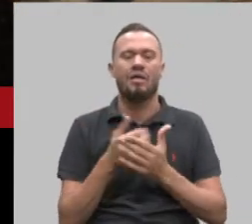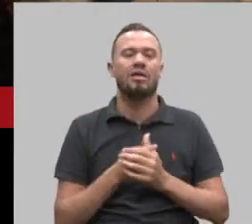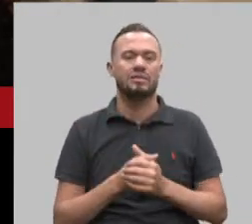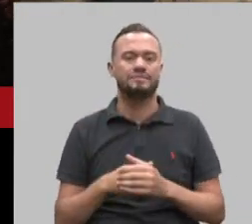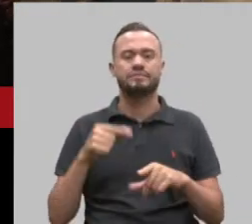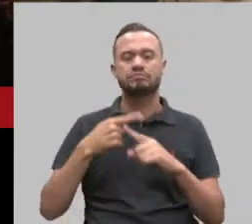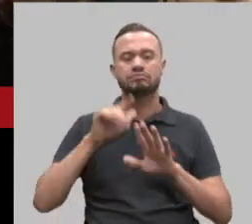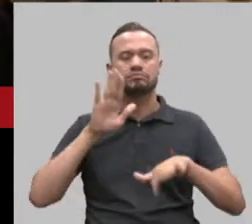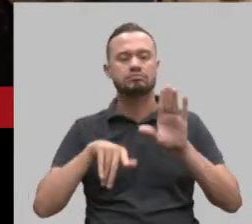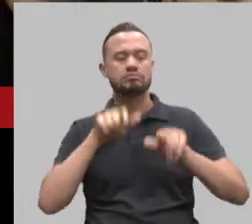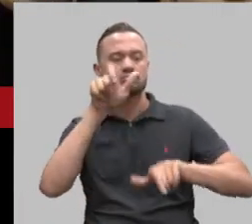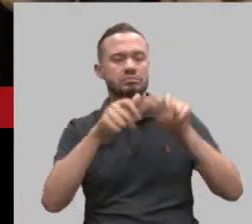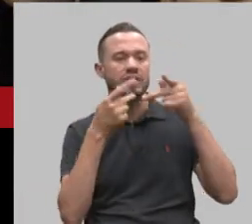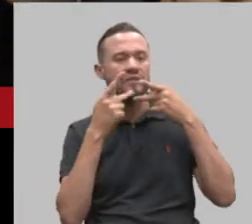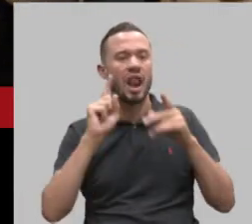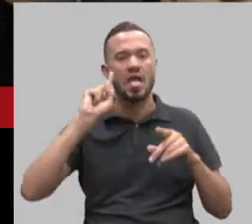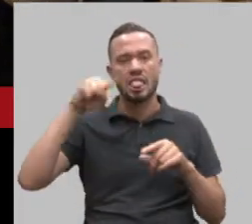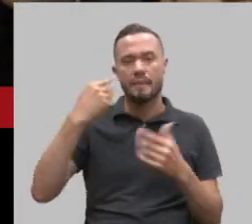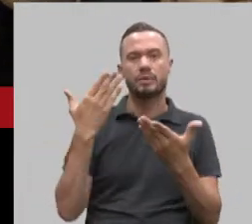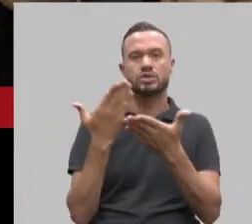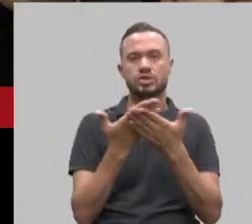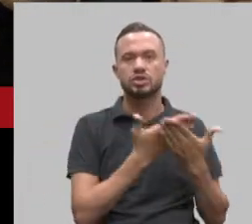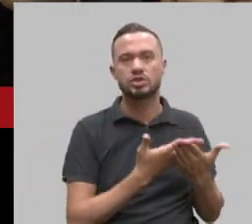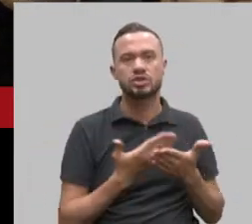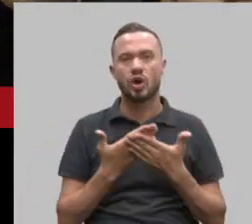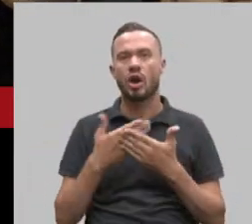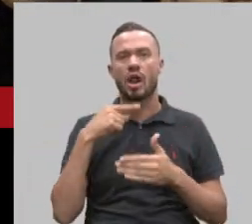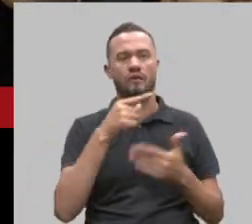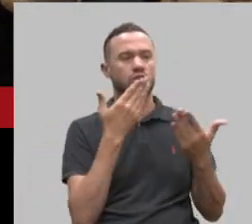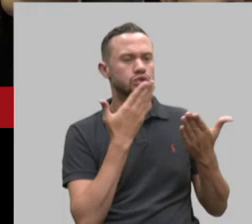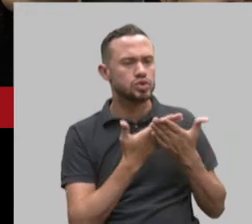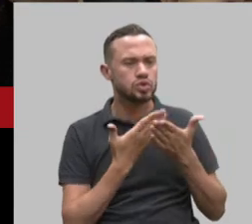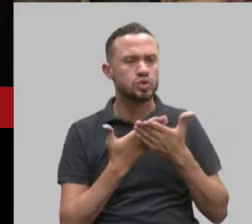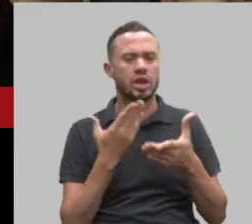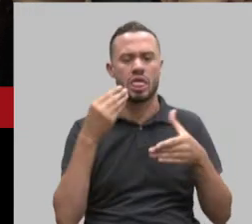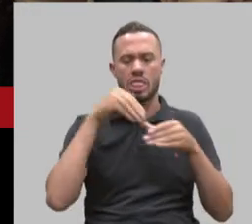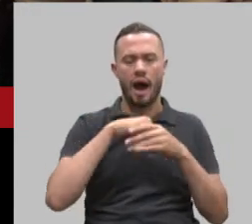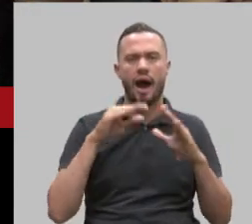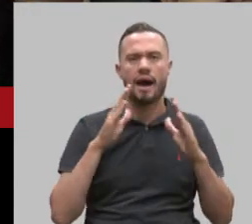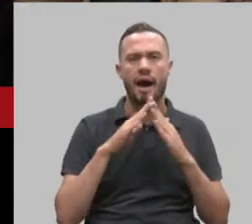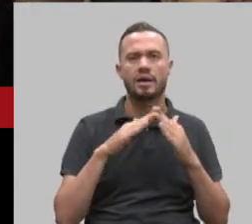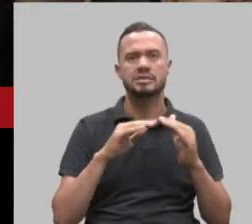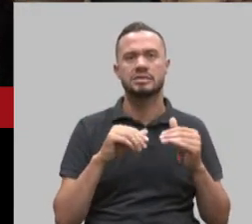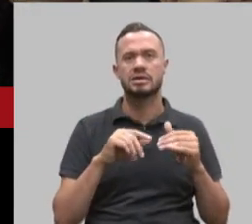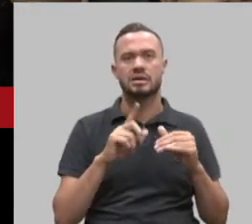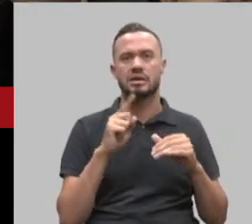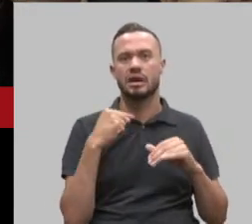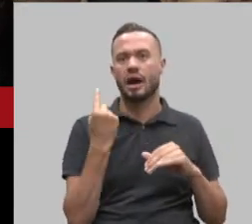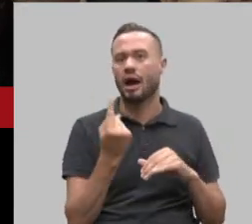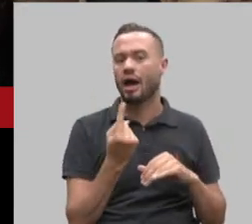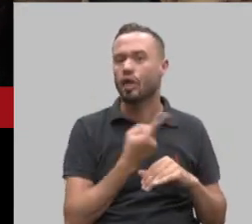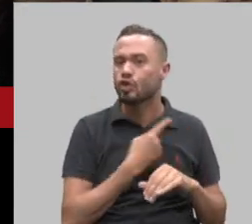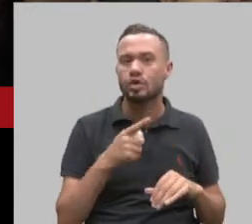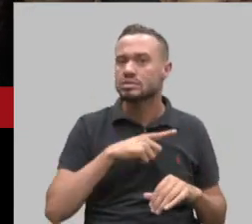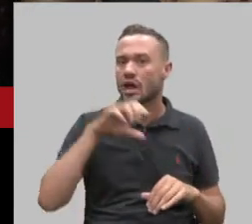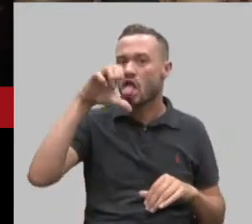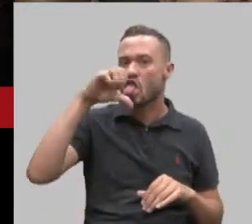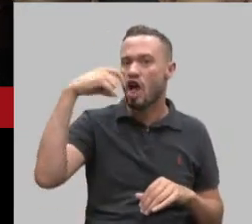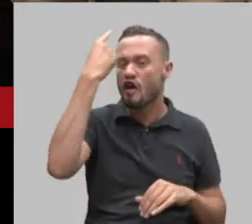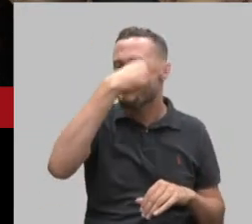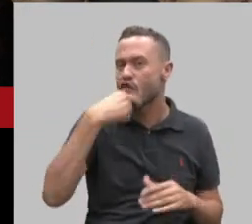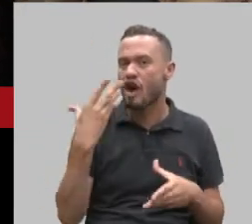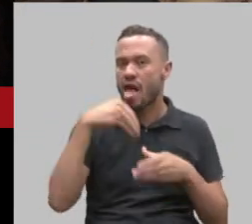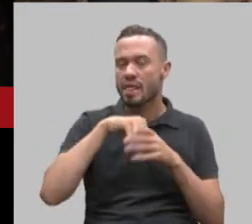ah depois da escola você dá um estudo Você estuda um pouco a gente passa 9 horas nas escolas a gente não consegue